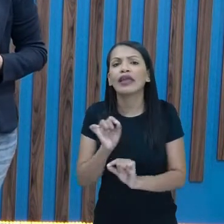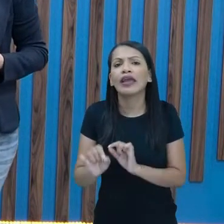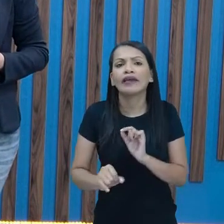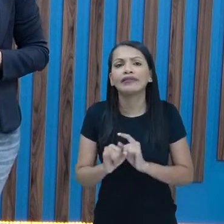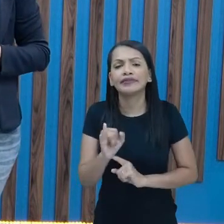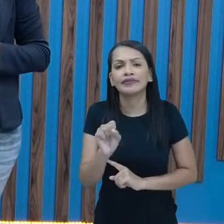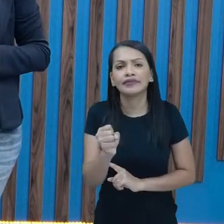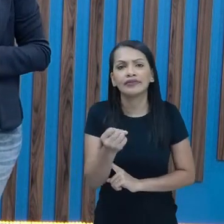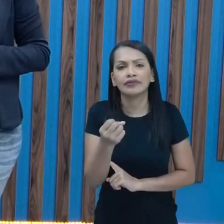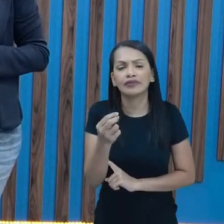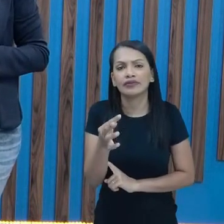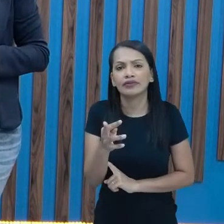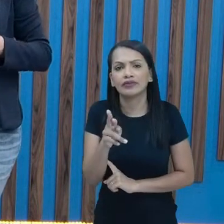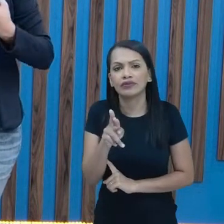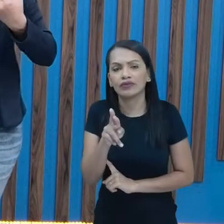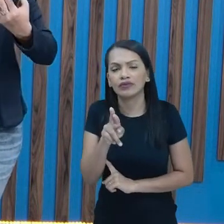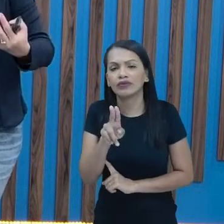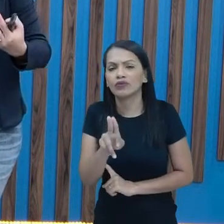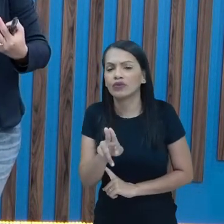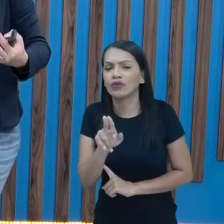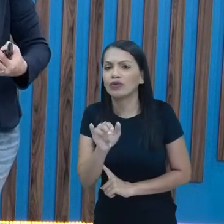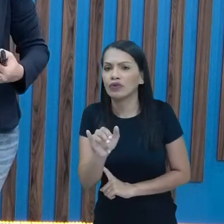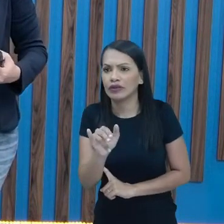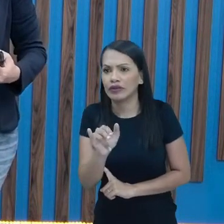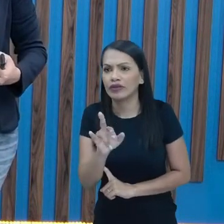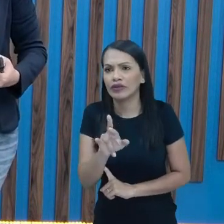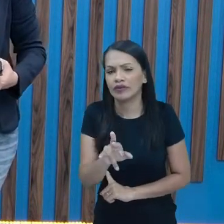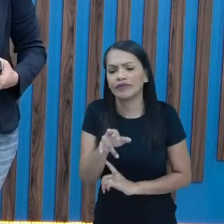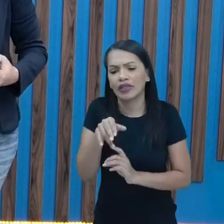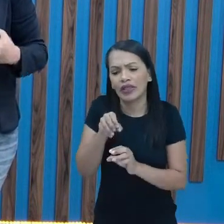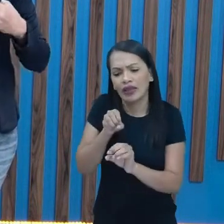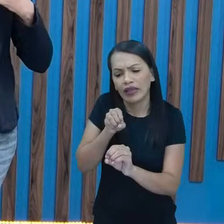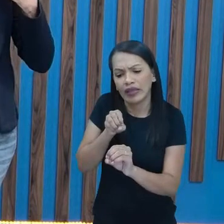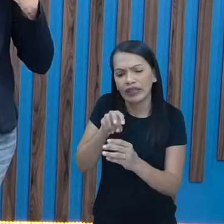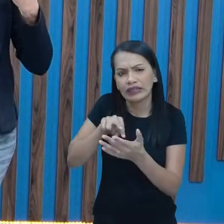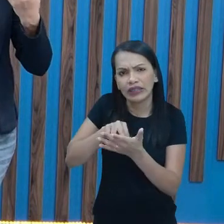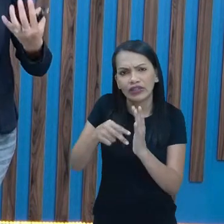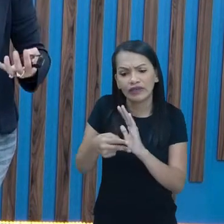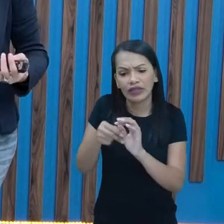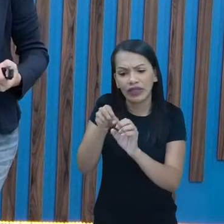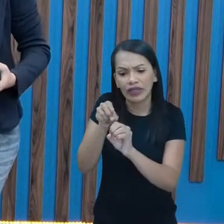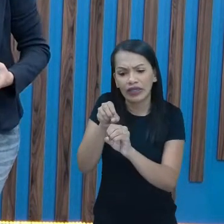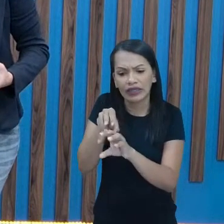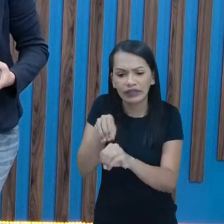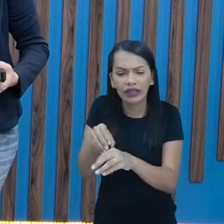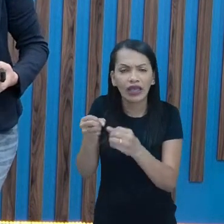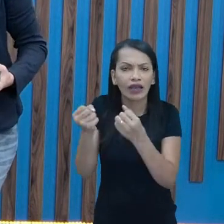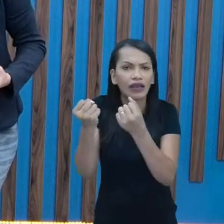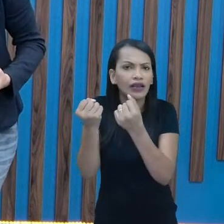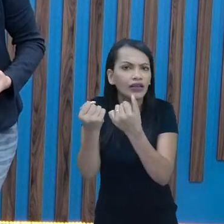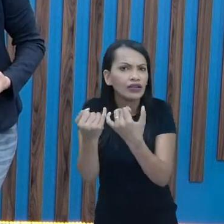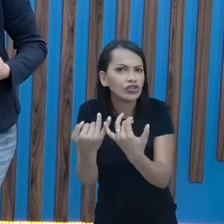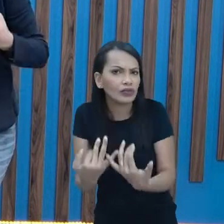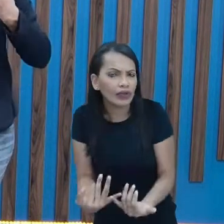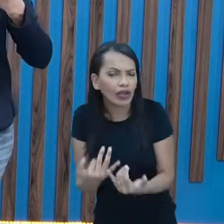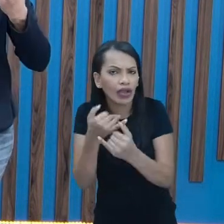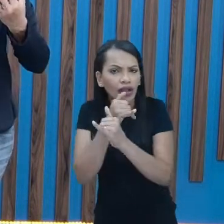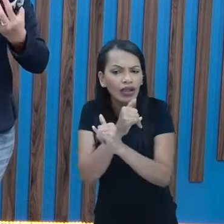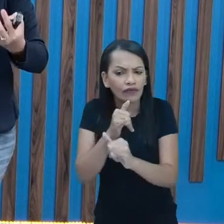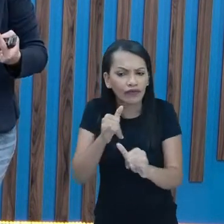instruir? Instruir é a mesma coisa que ensinar, que explicar, que